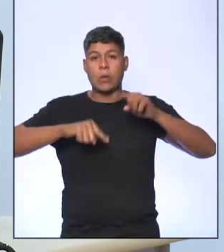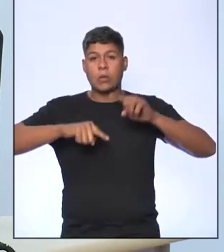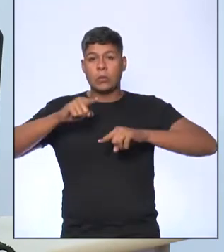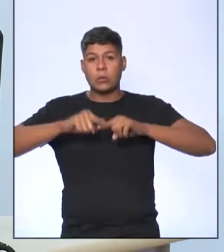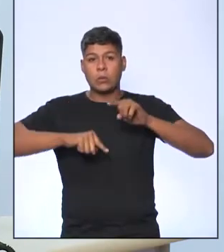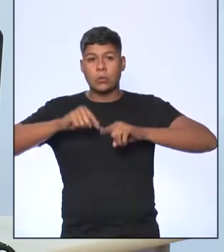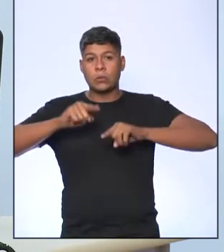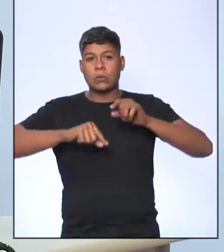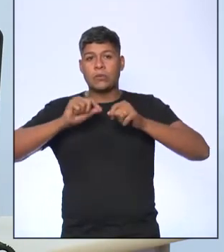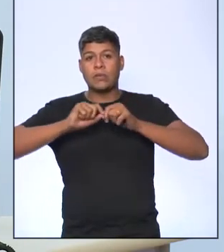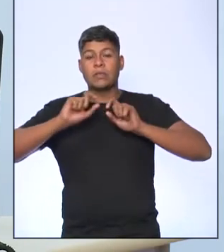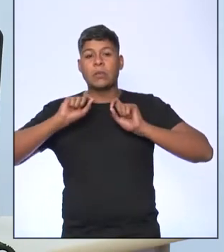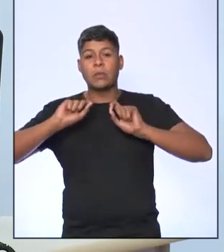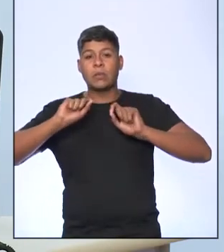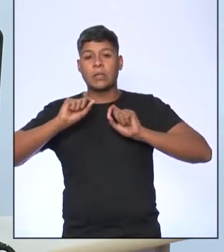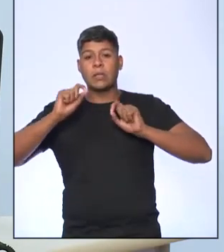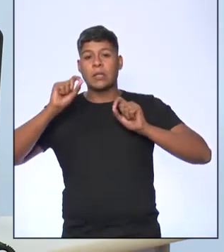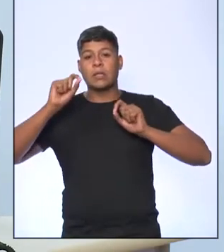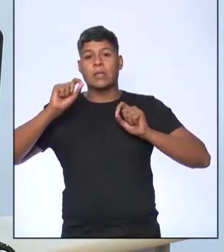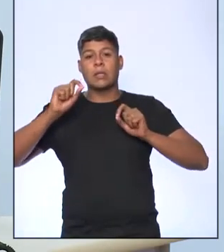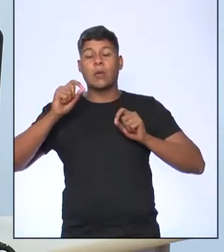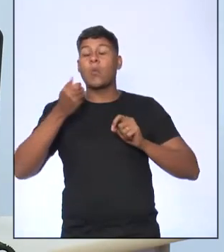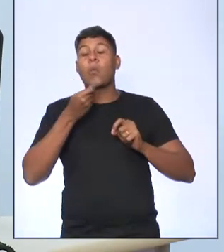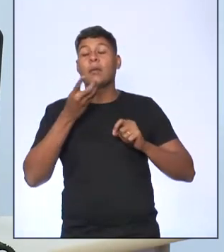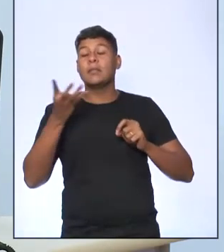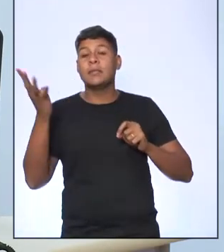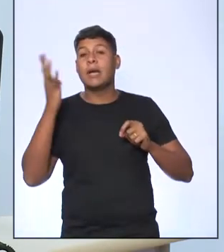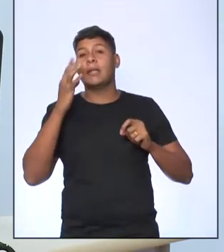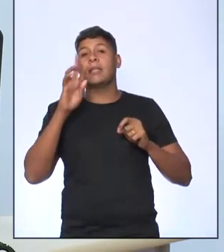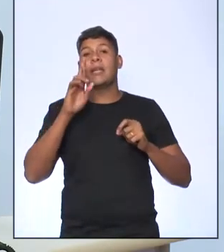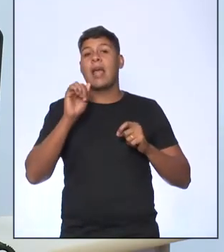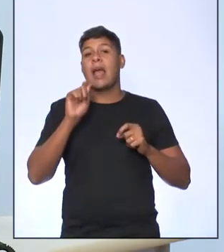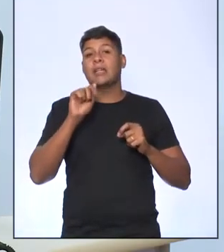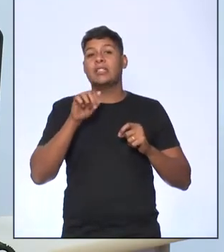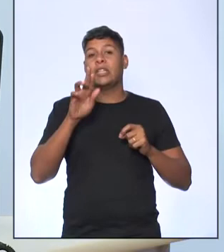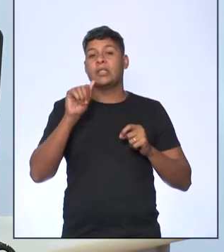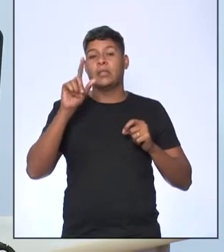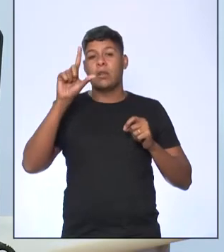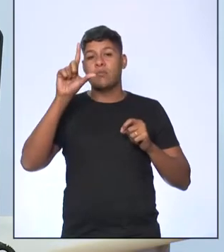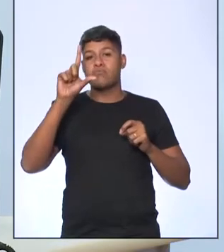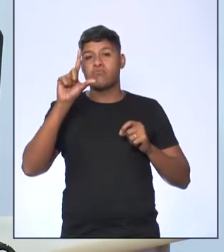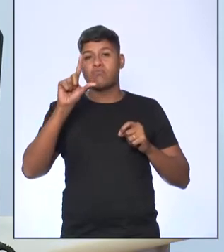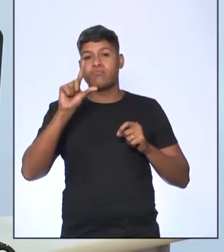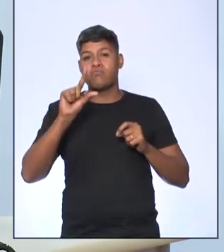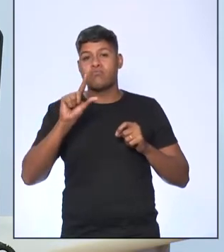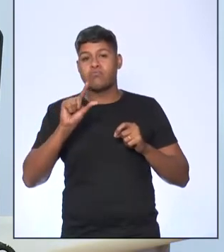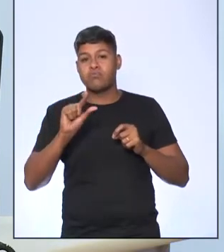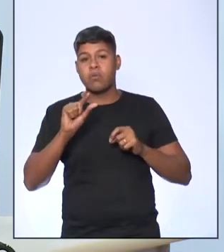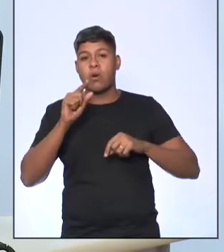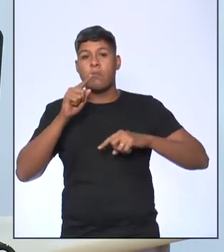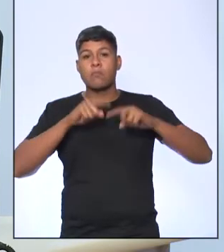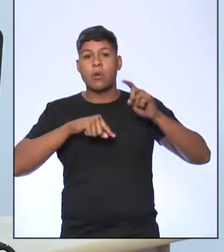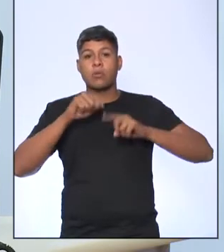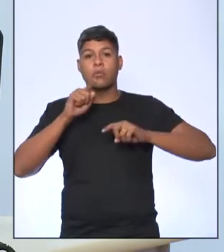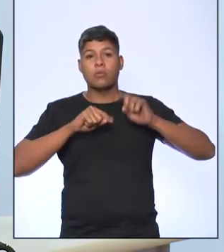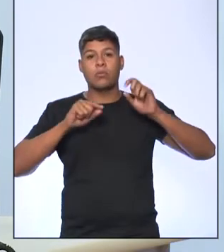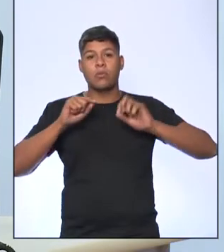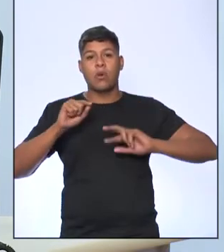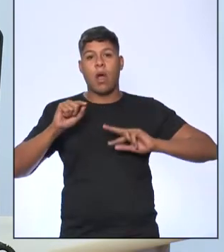ela vai fazer o quê? Ela vai diminuir. A minha quantidade de reagente, ela vai diminuindo. E a minha quantidade de produto, ela